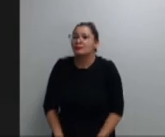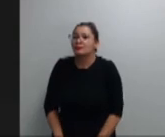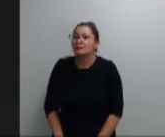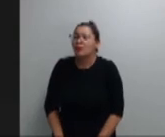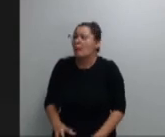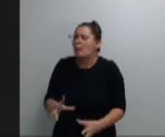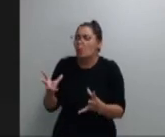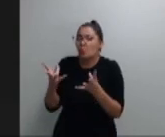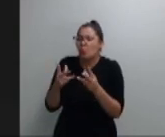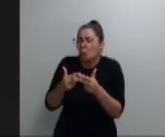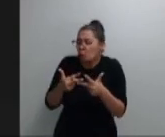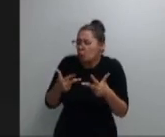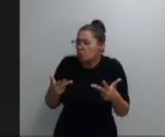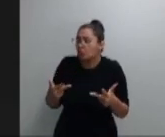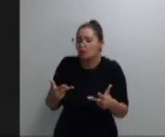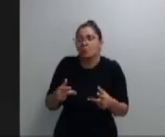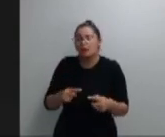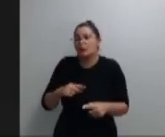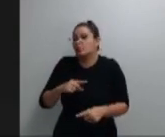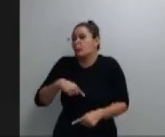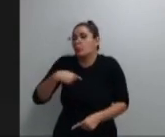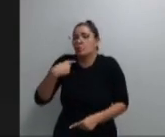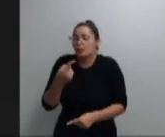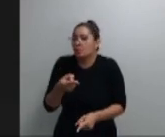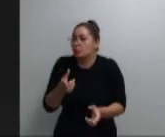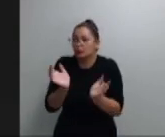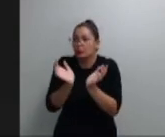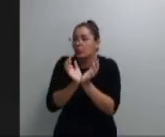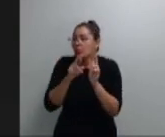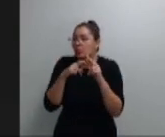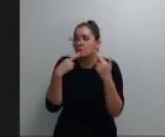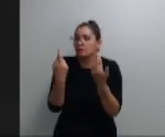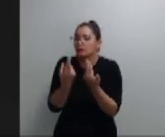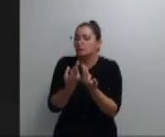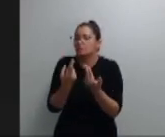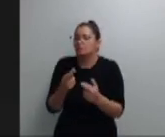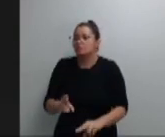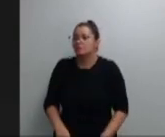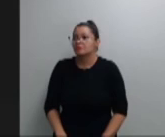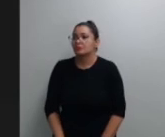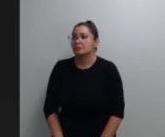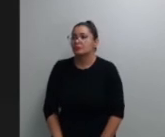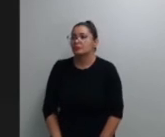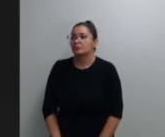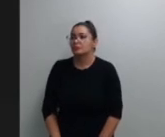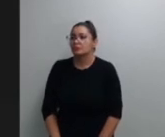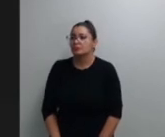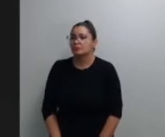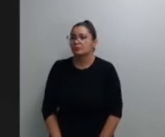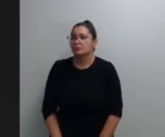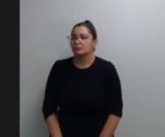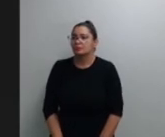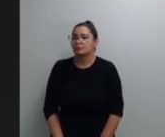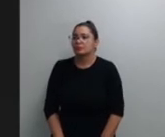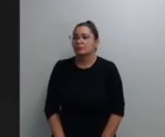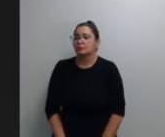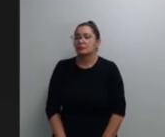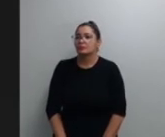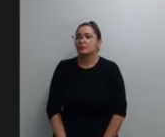próxima sessão se desse pra já já resolver mais facilmente presidente